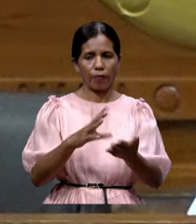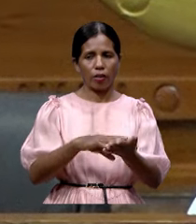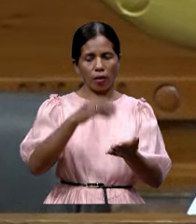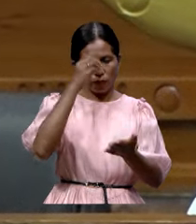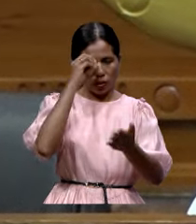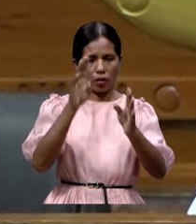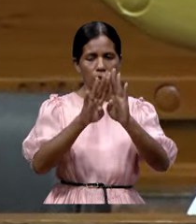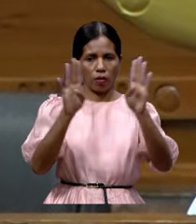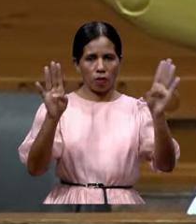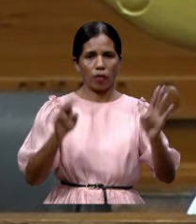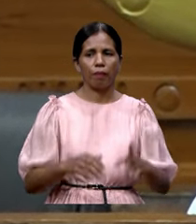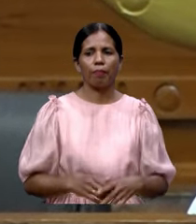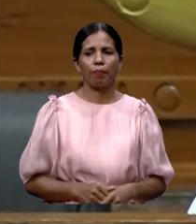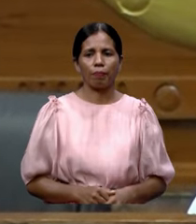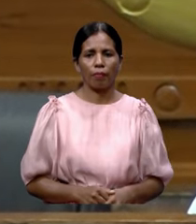Loque.